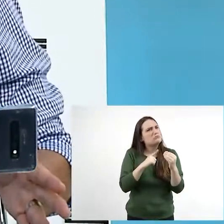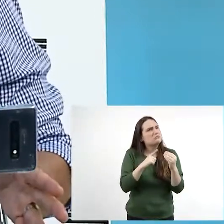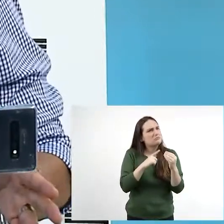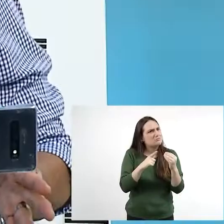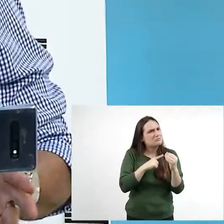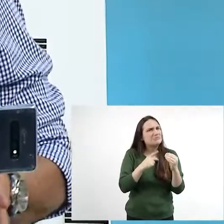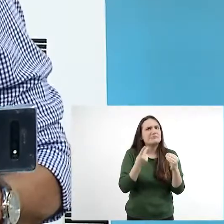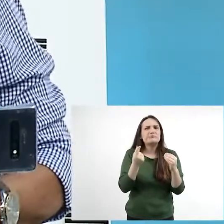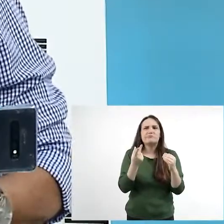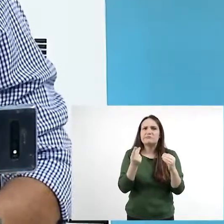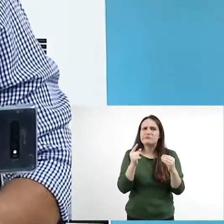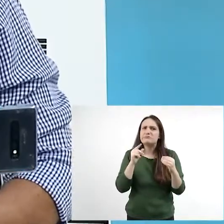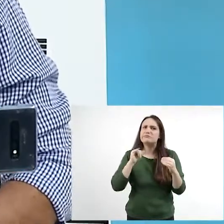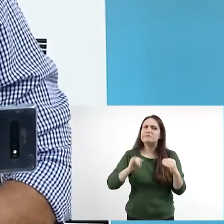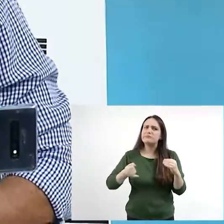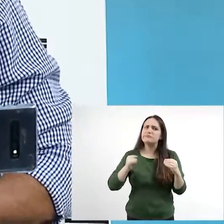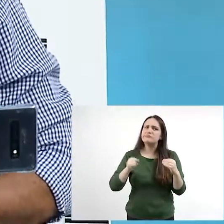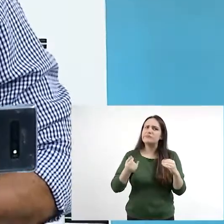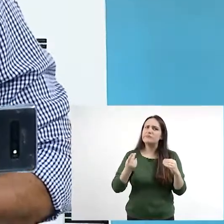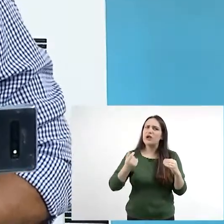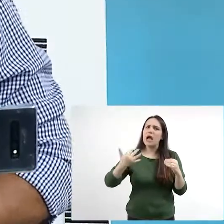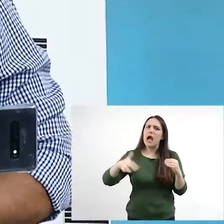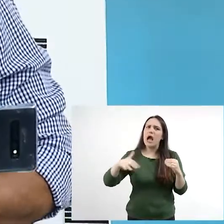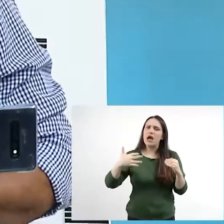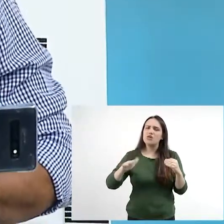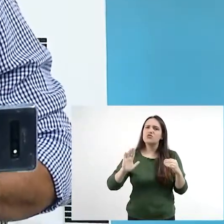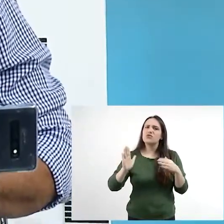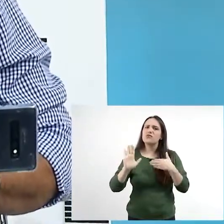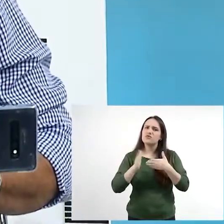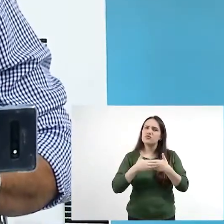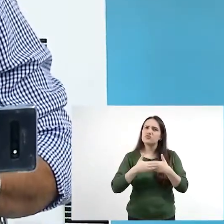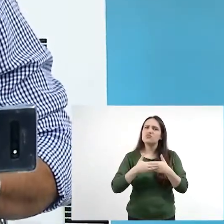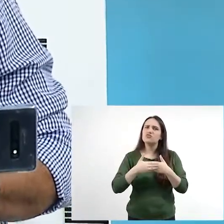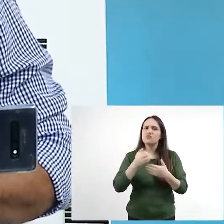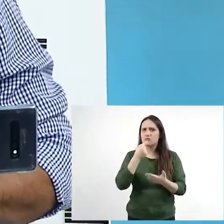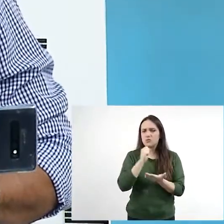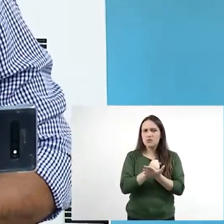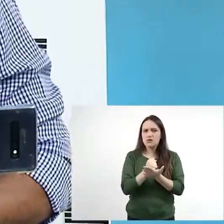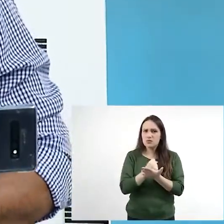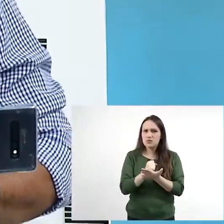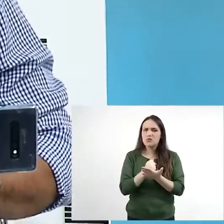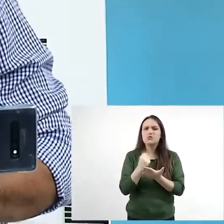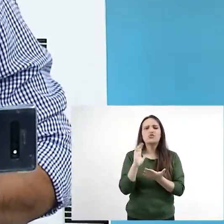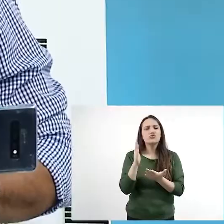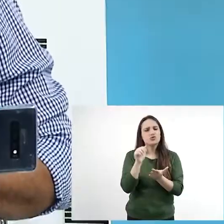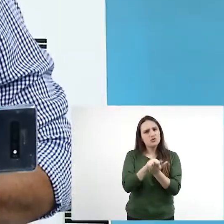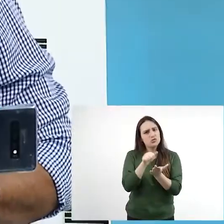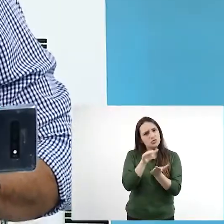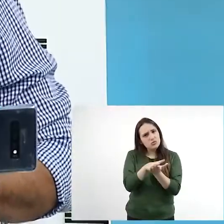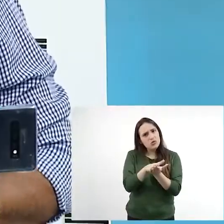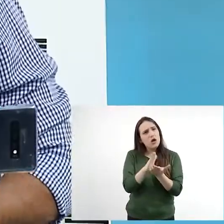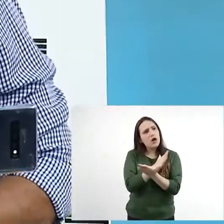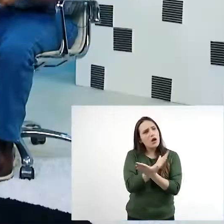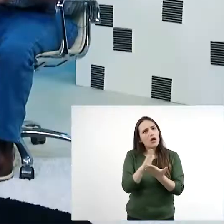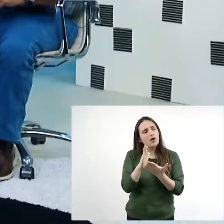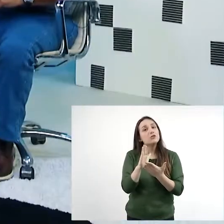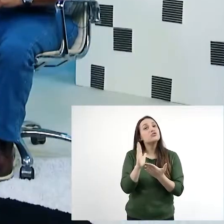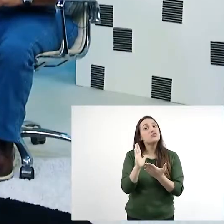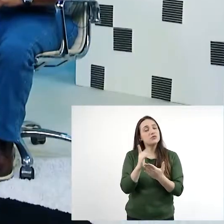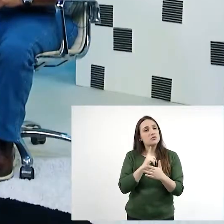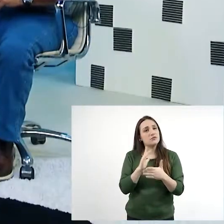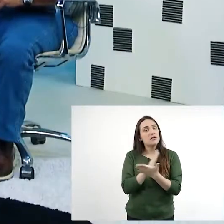combate ao preço abusivo do álcool em gel. Fechamos farmácia, autuamos estabelecimentos, tivemos